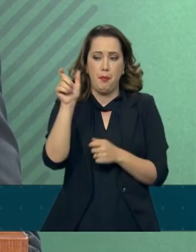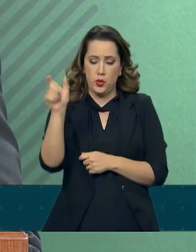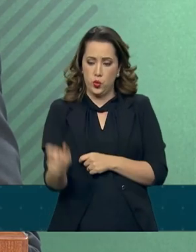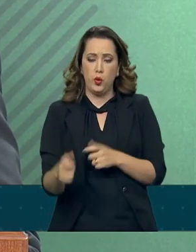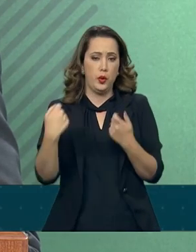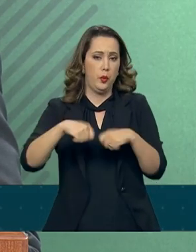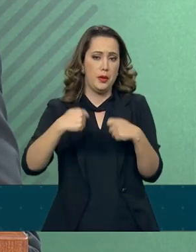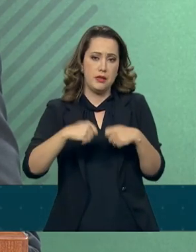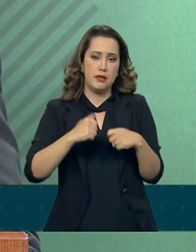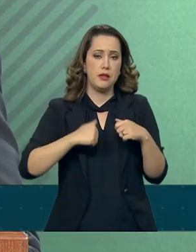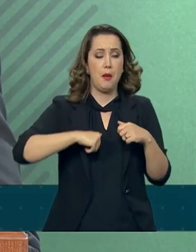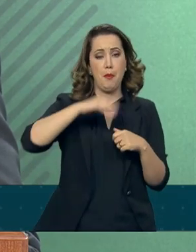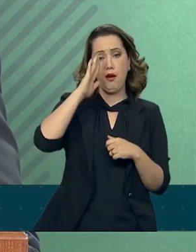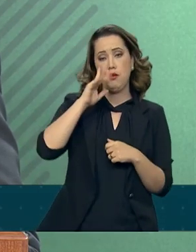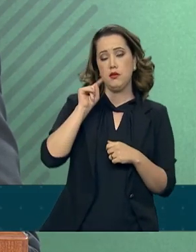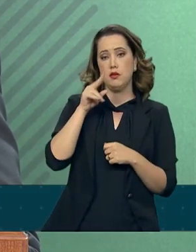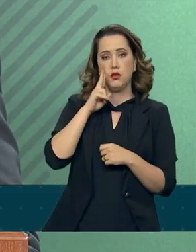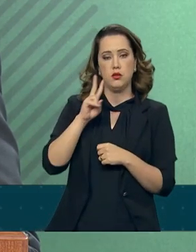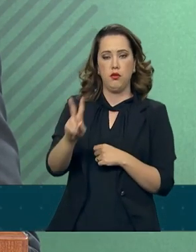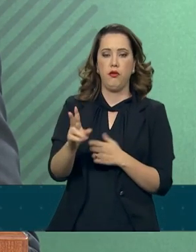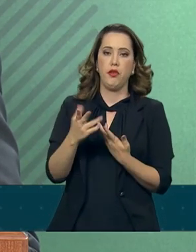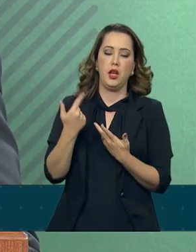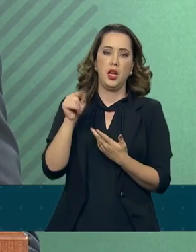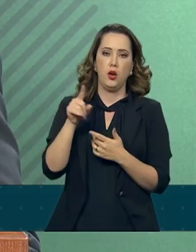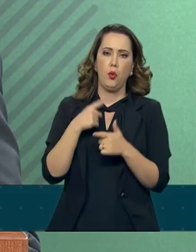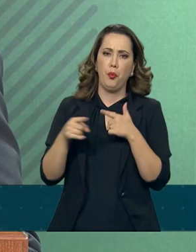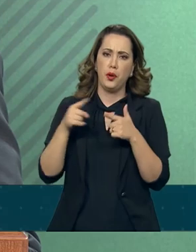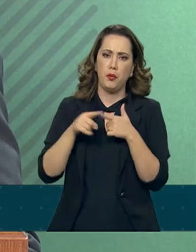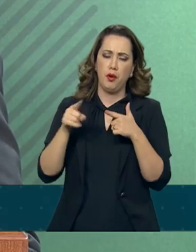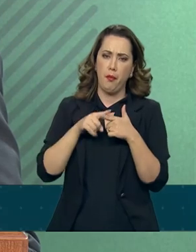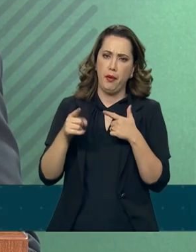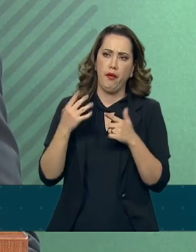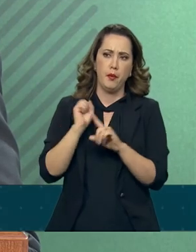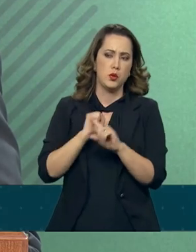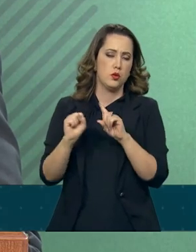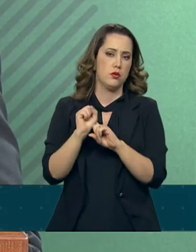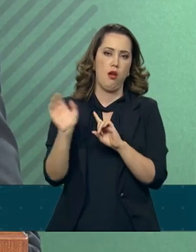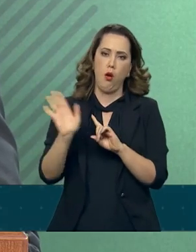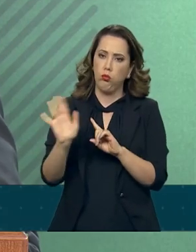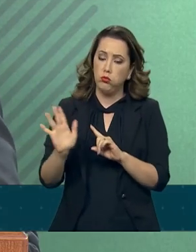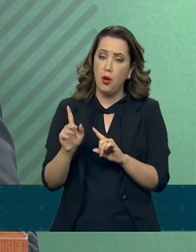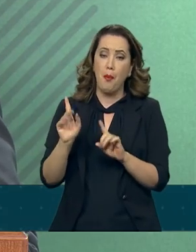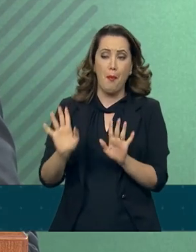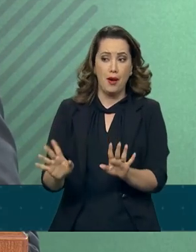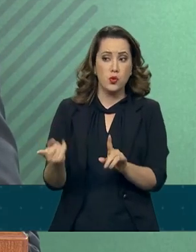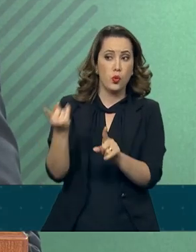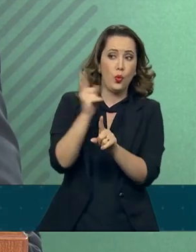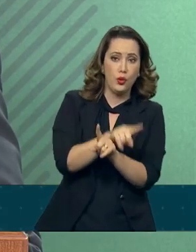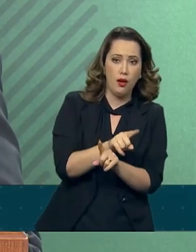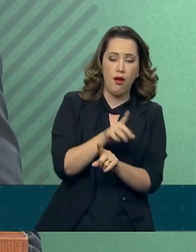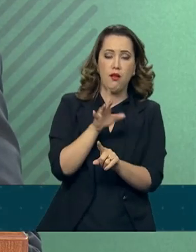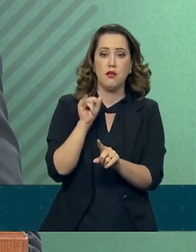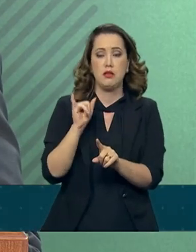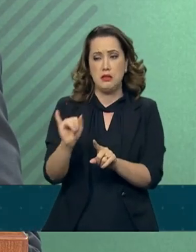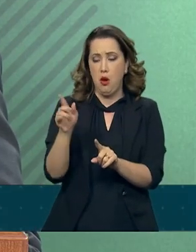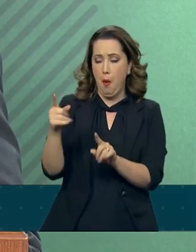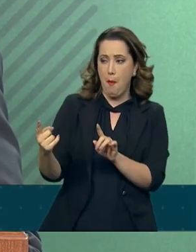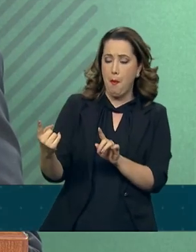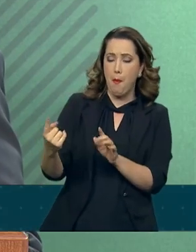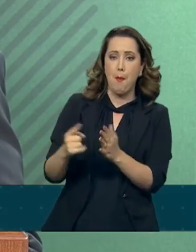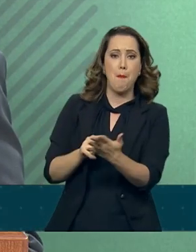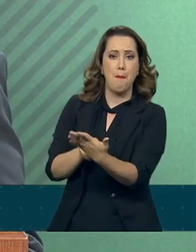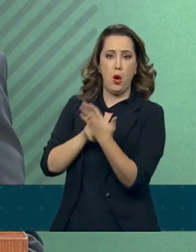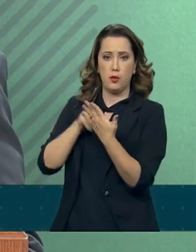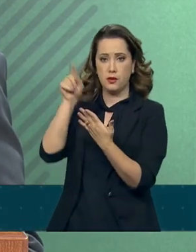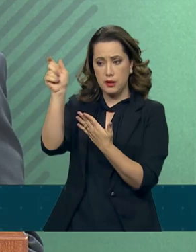não é considerado um fator de vulnerabilidade social pelo contrário sinaliza que houve